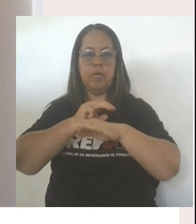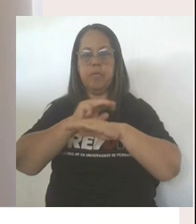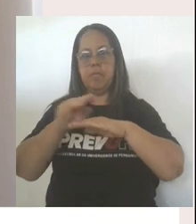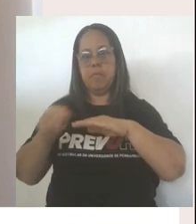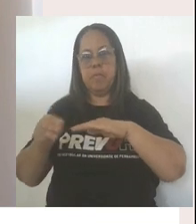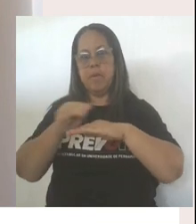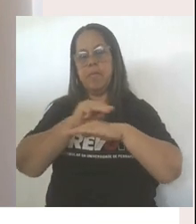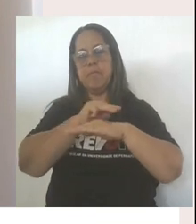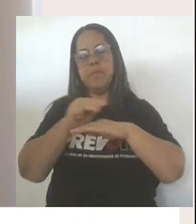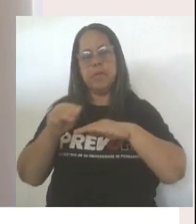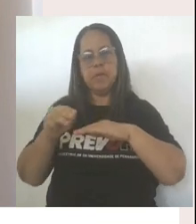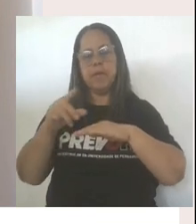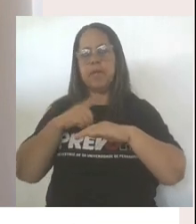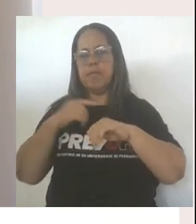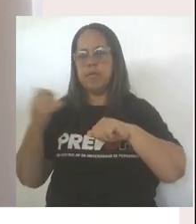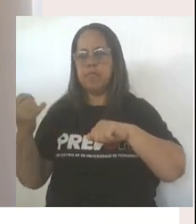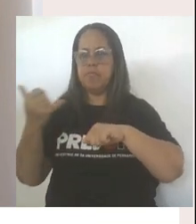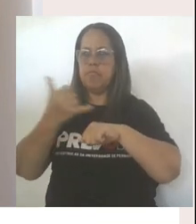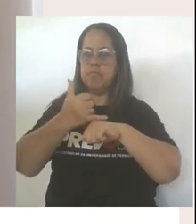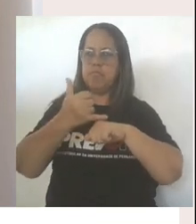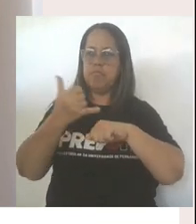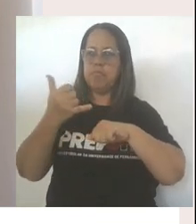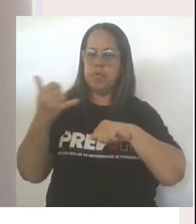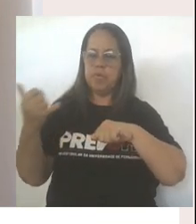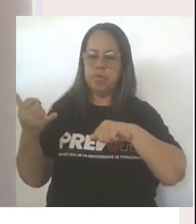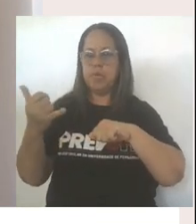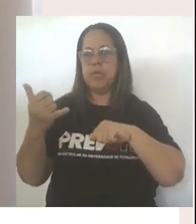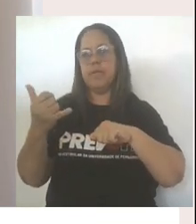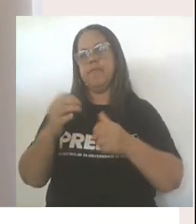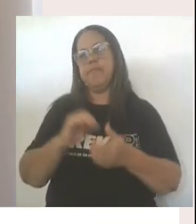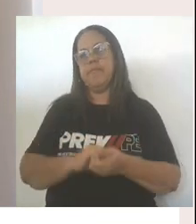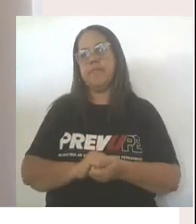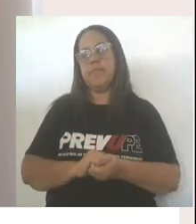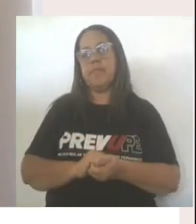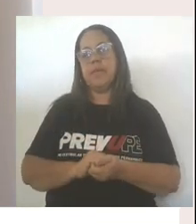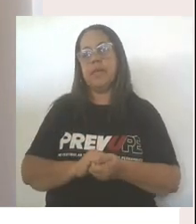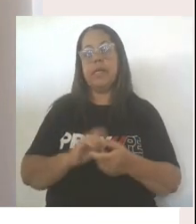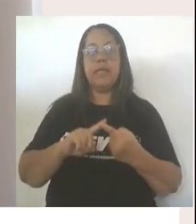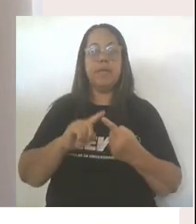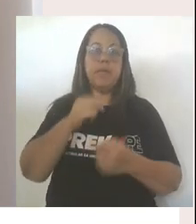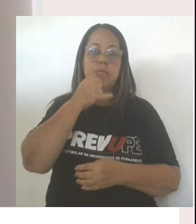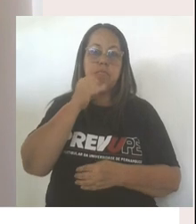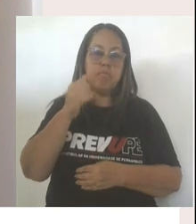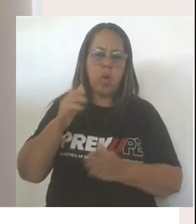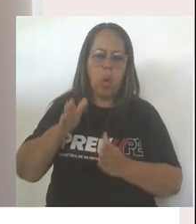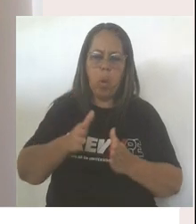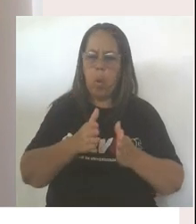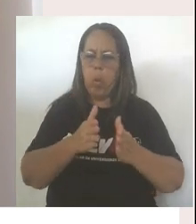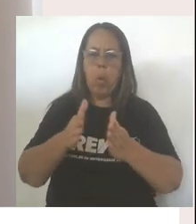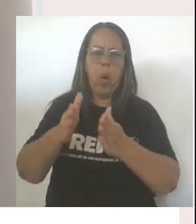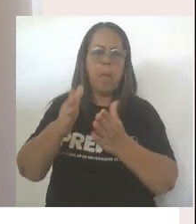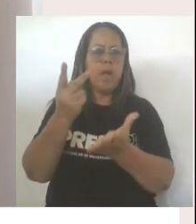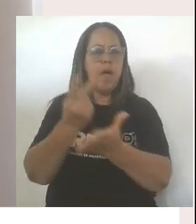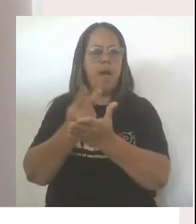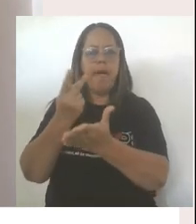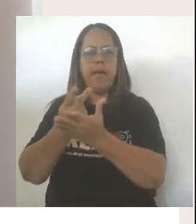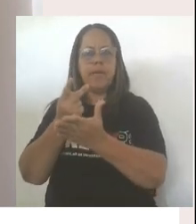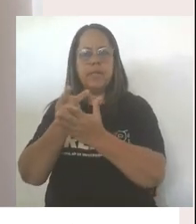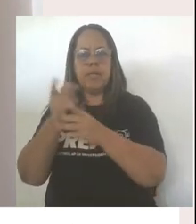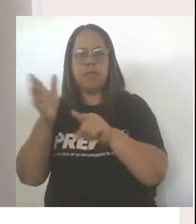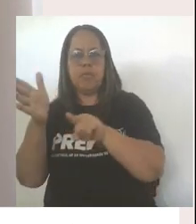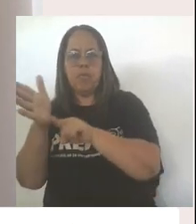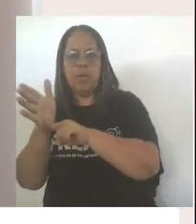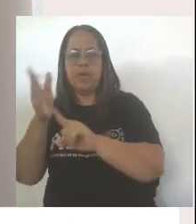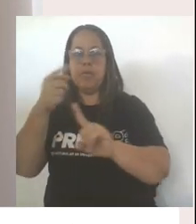poliméricas condutoras de íons em células de combustível. O circuito elétrico, que é o caminho pelo qual os elétrons fluem do ânodo para